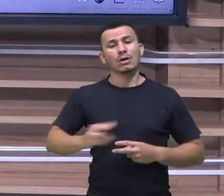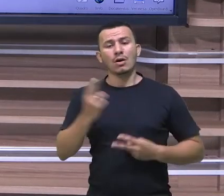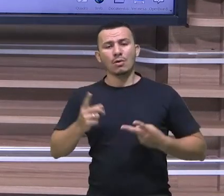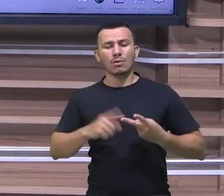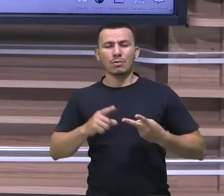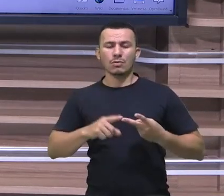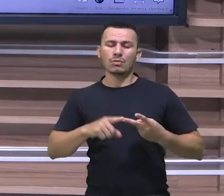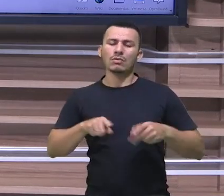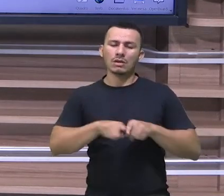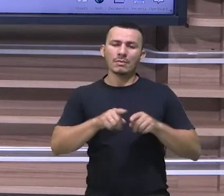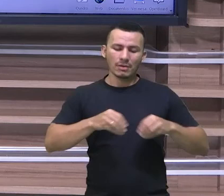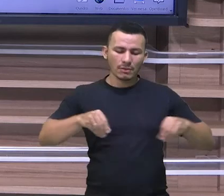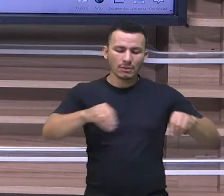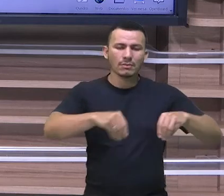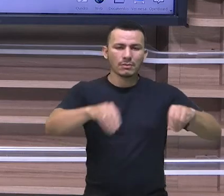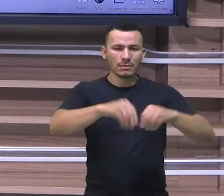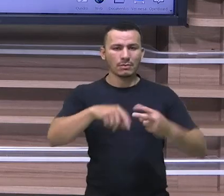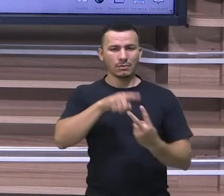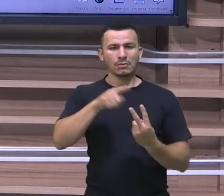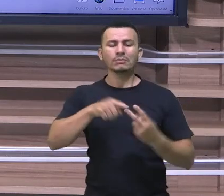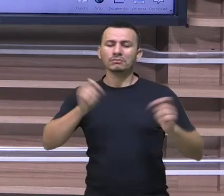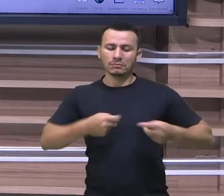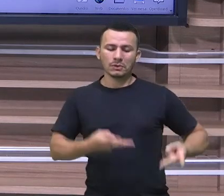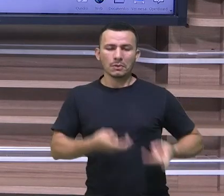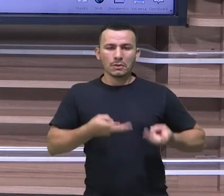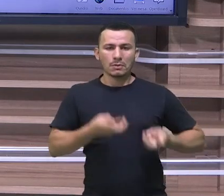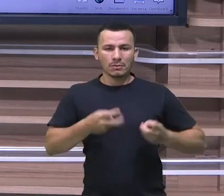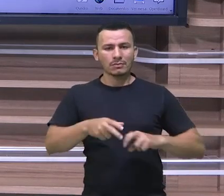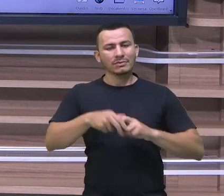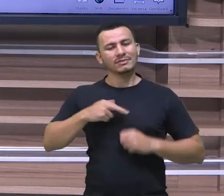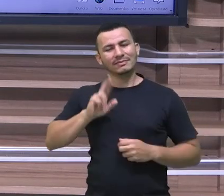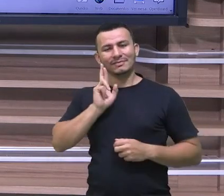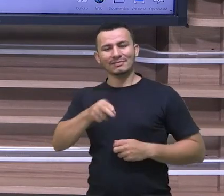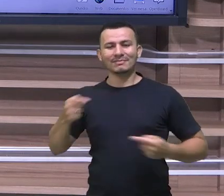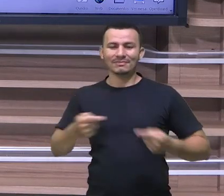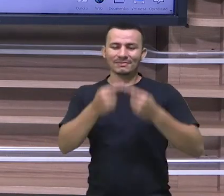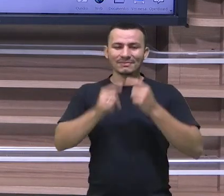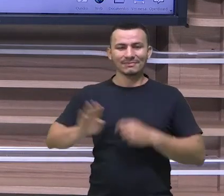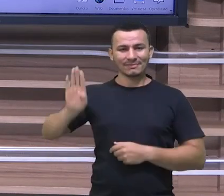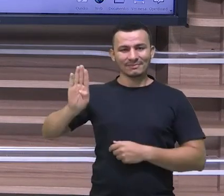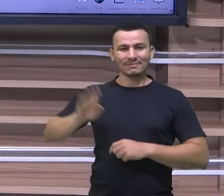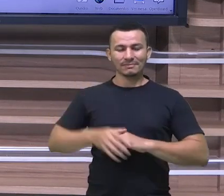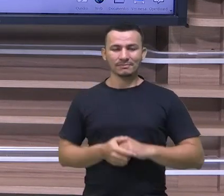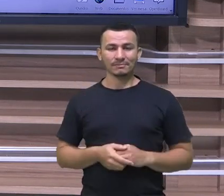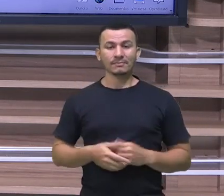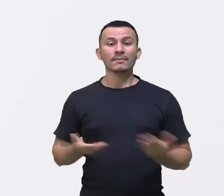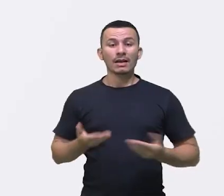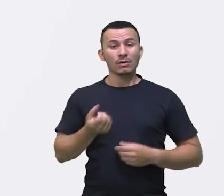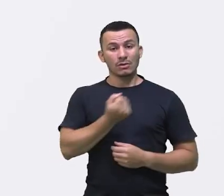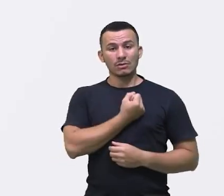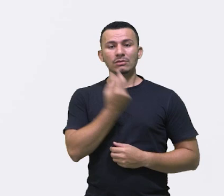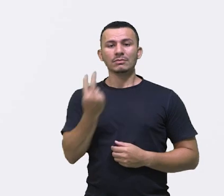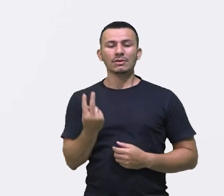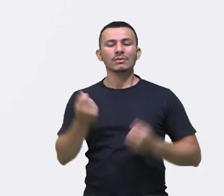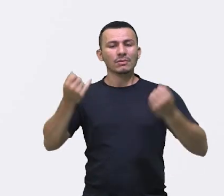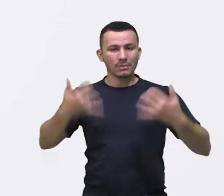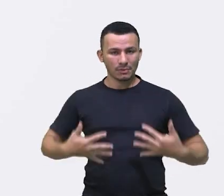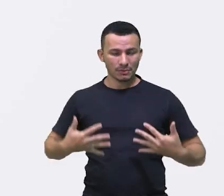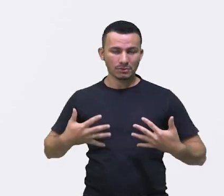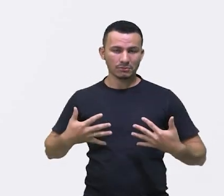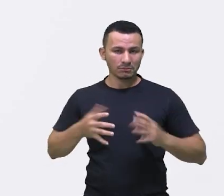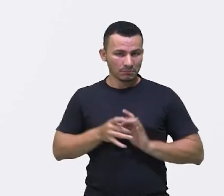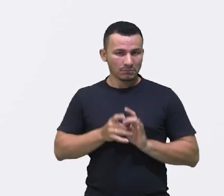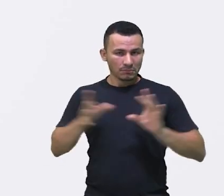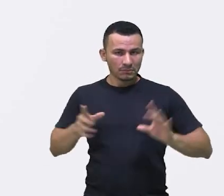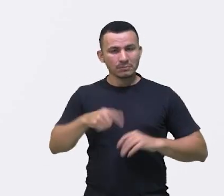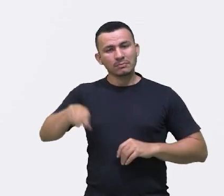em bacias sedimentares terrestres também. Então, essa é a resposta da questão 1. Partindo para a questão 2, que era uma questão aberta,